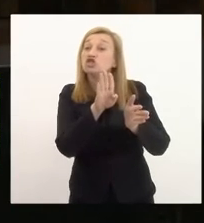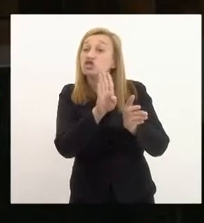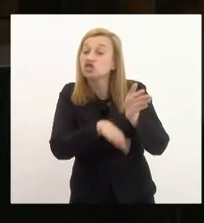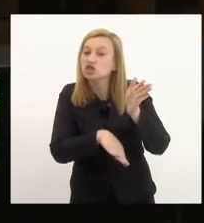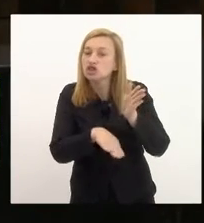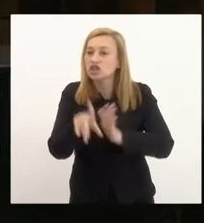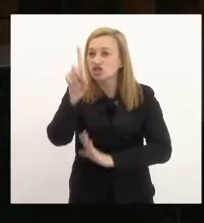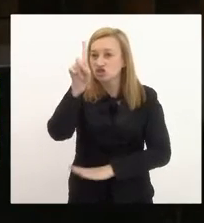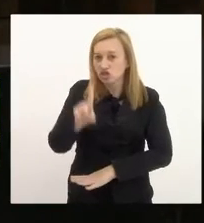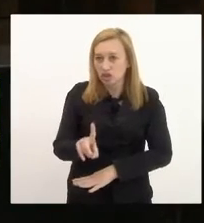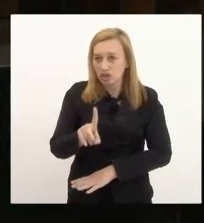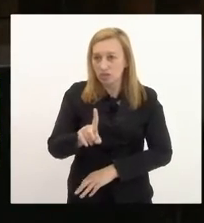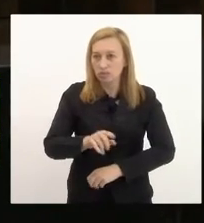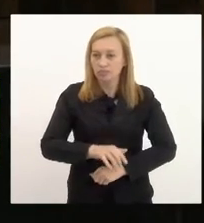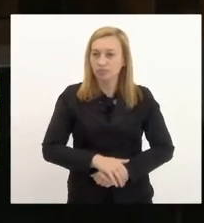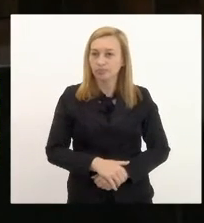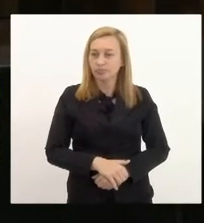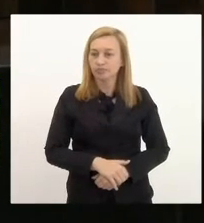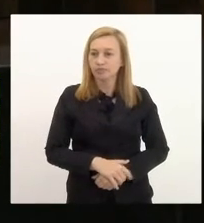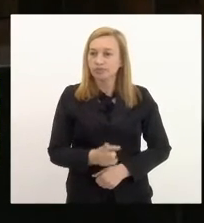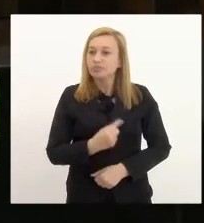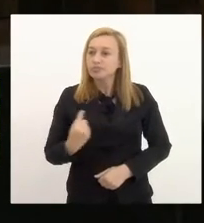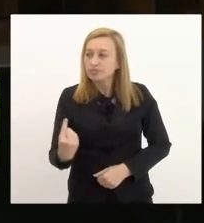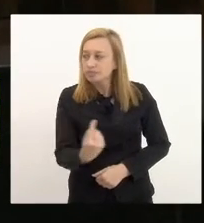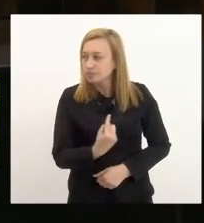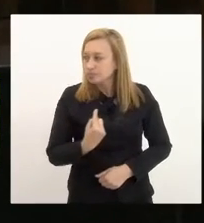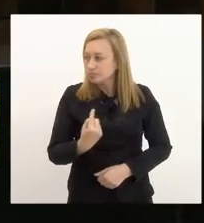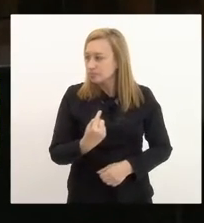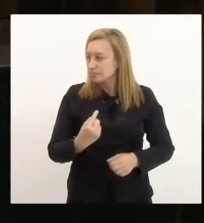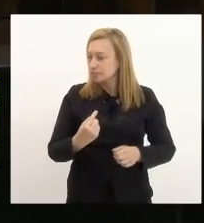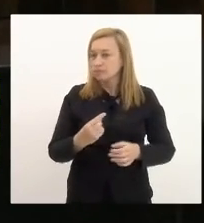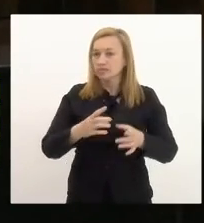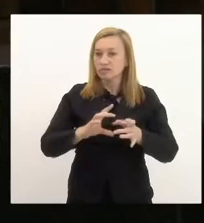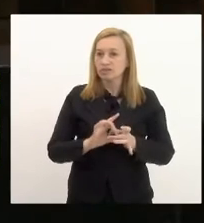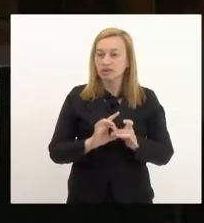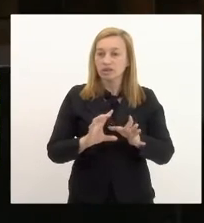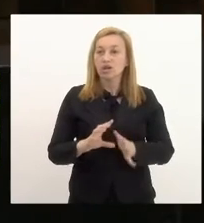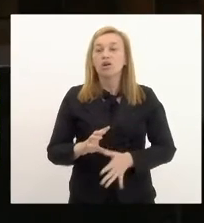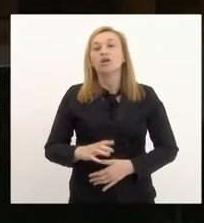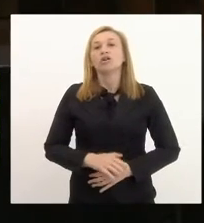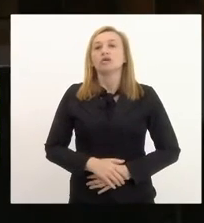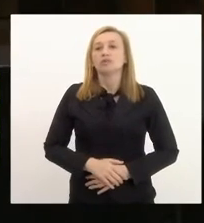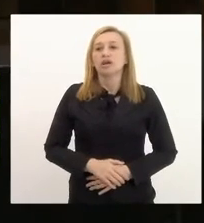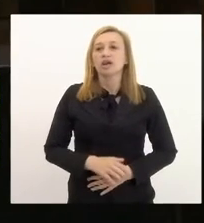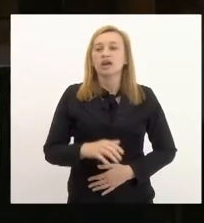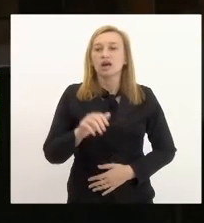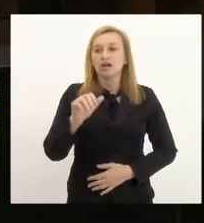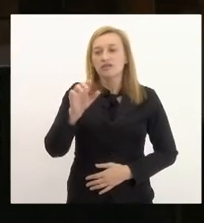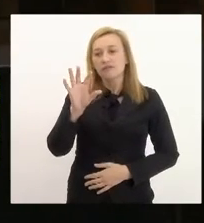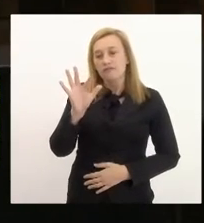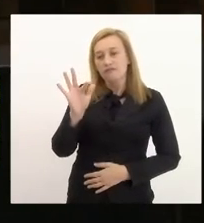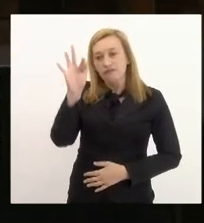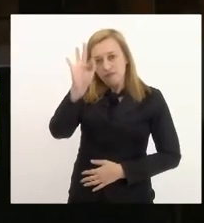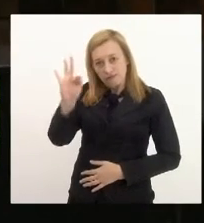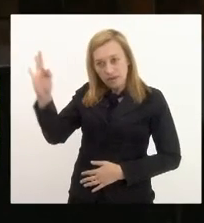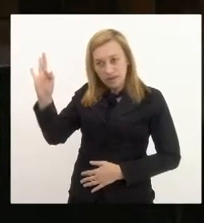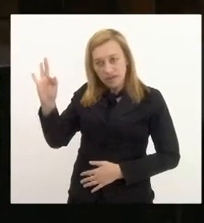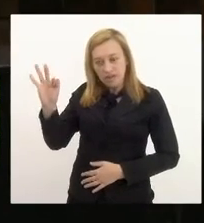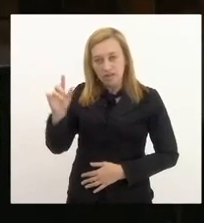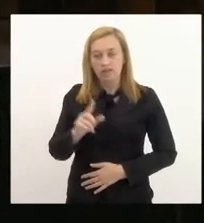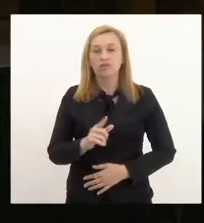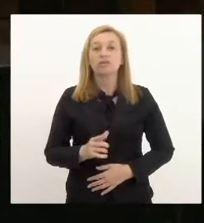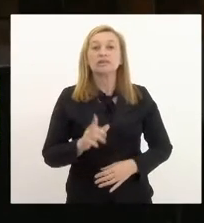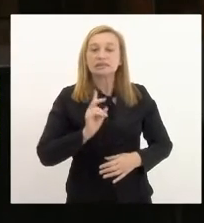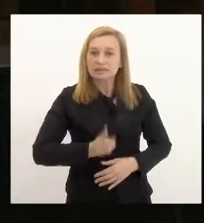direitos e a nossa autonomia enquanto ente federativo sem que se faça